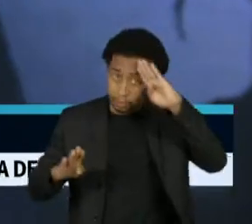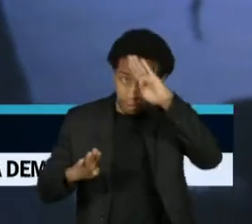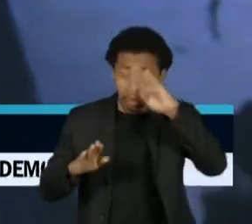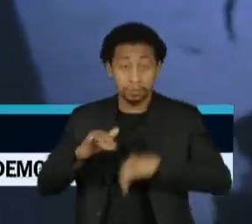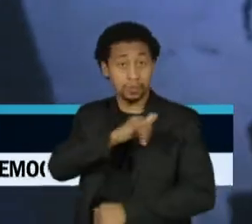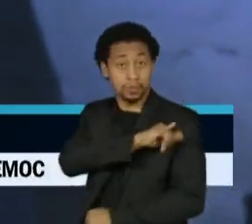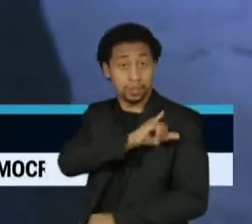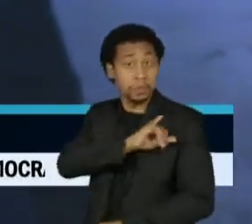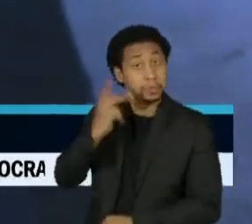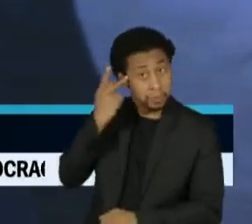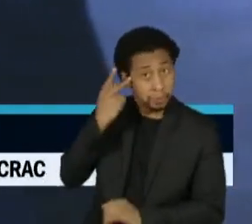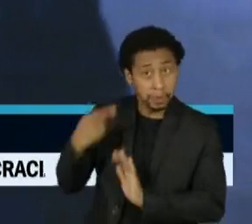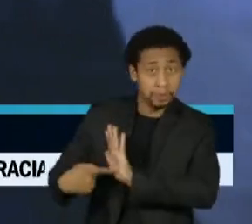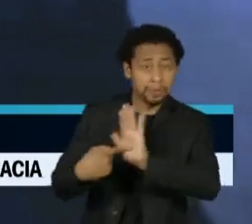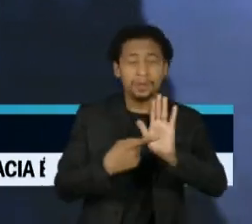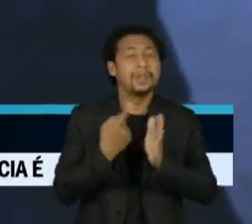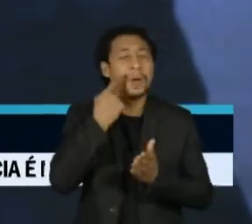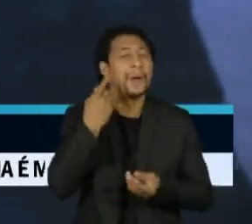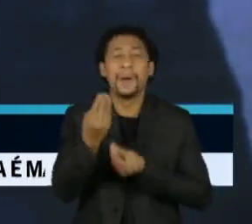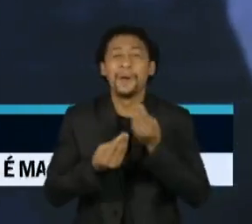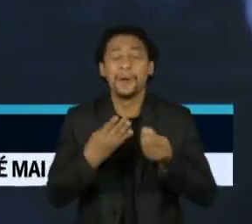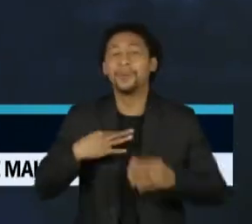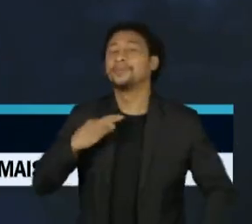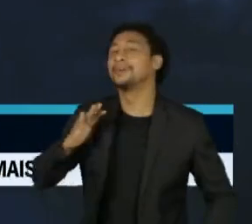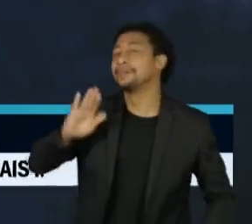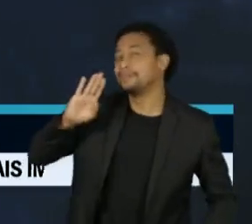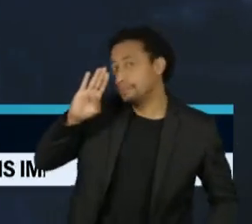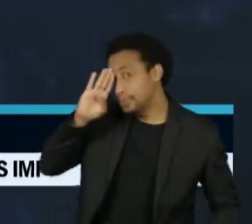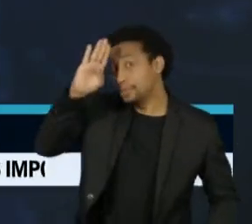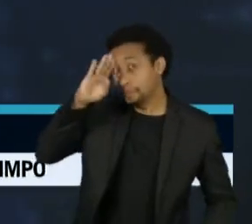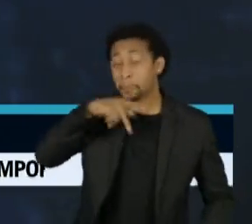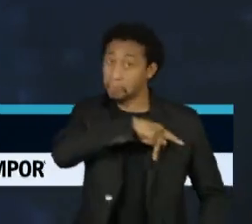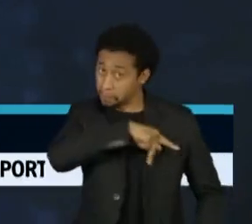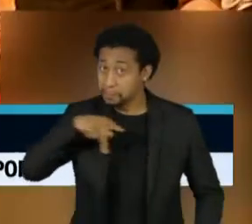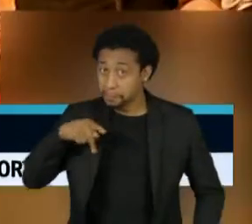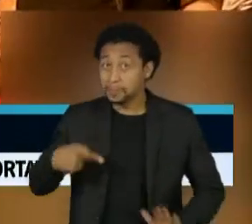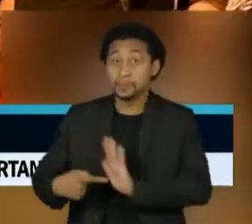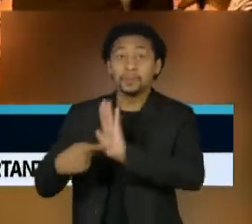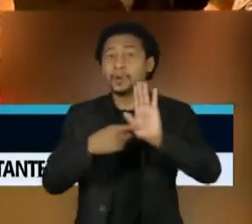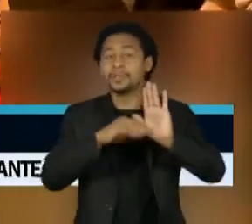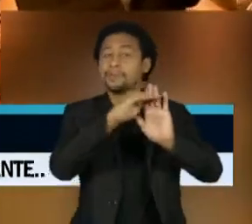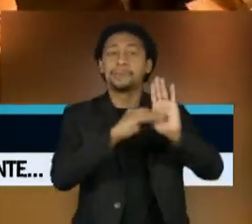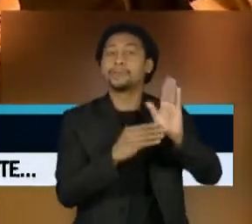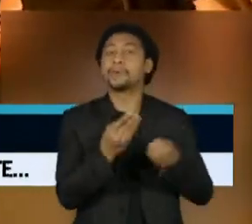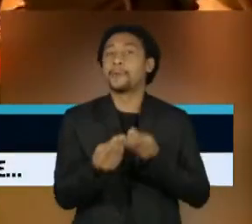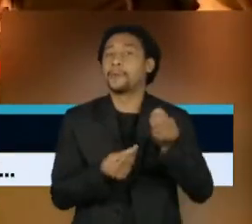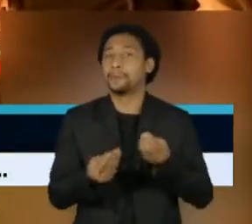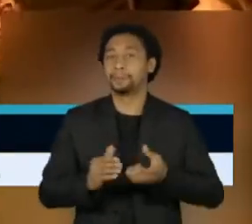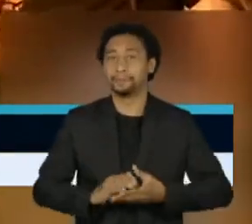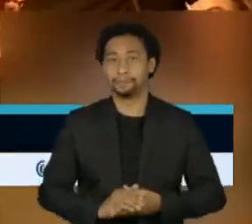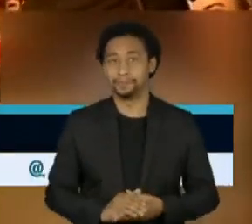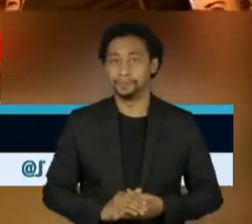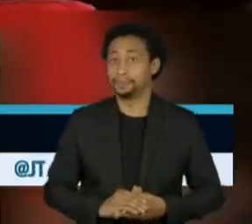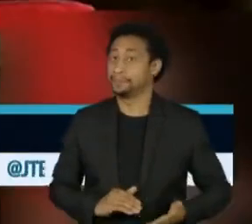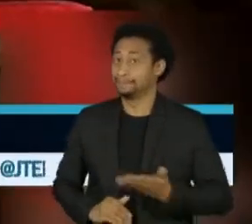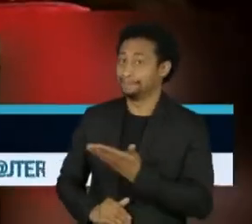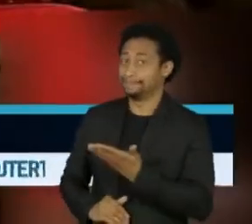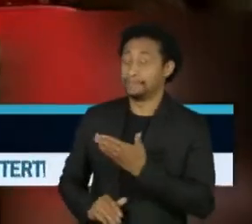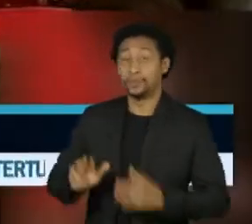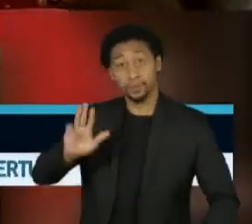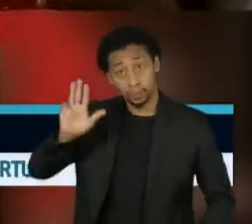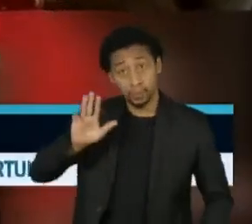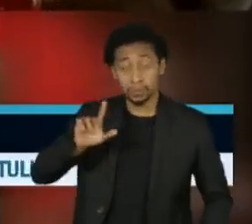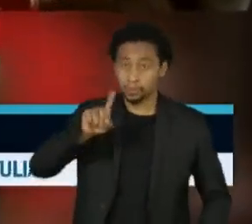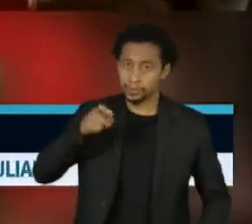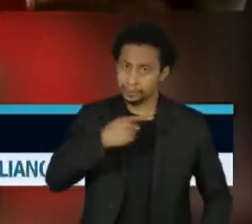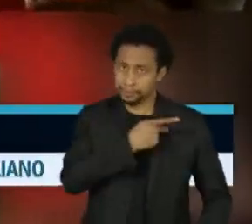Janeiro. E confira também como foi o dia dos principais candidatos ao Palácio do Planalto. O ex-presidente Lula,